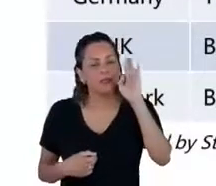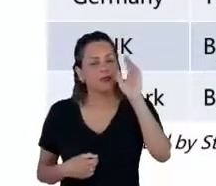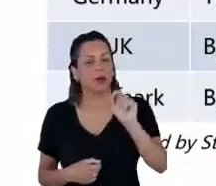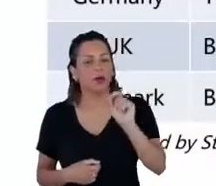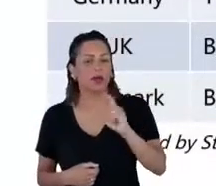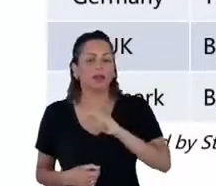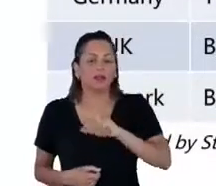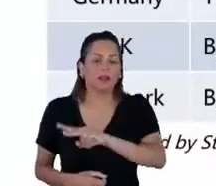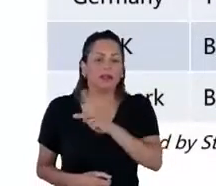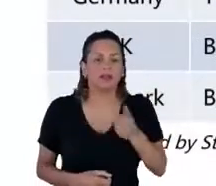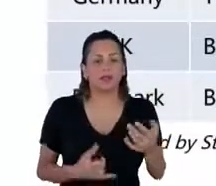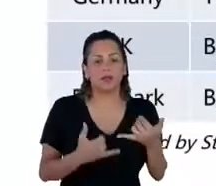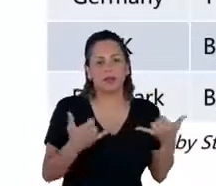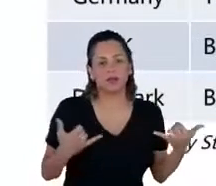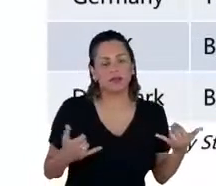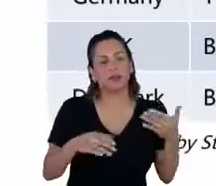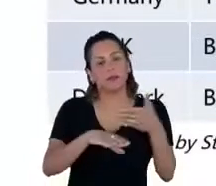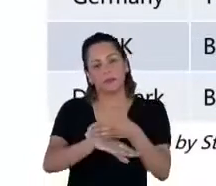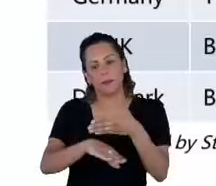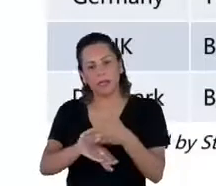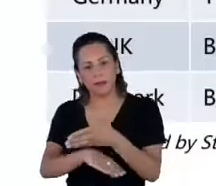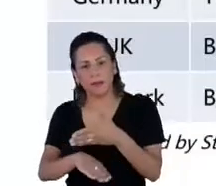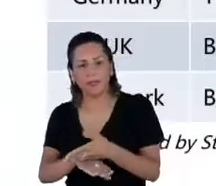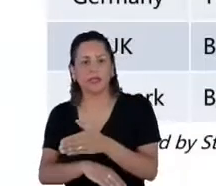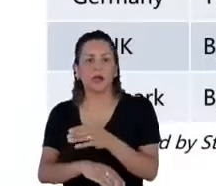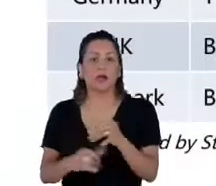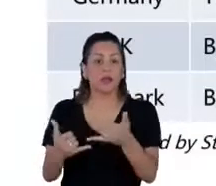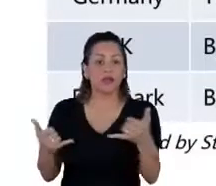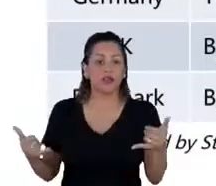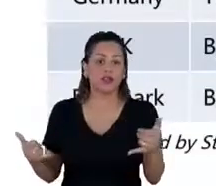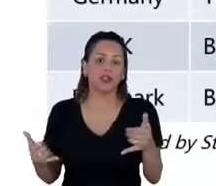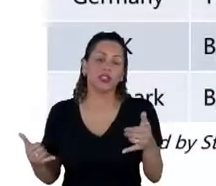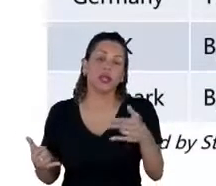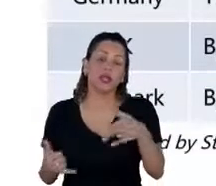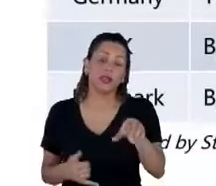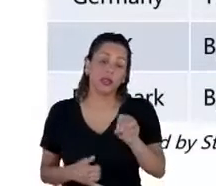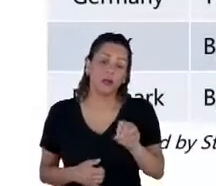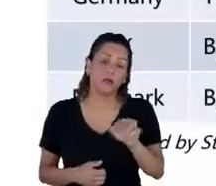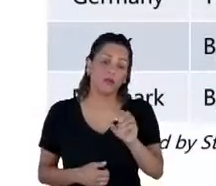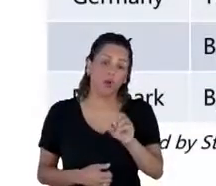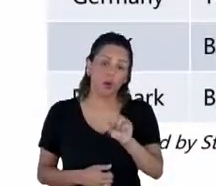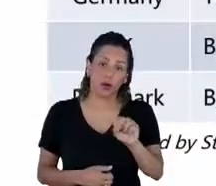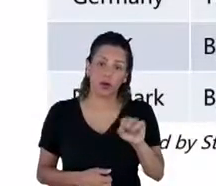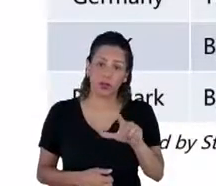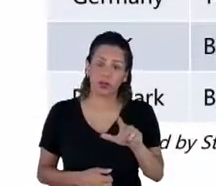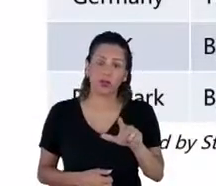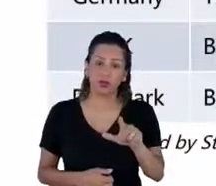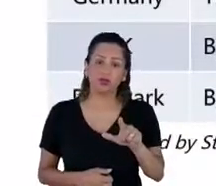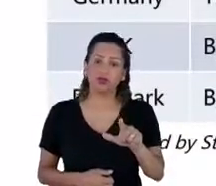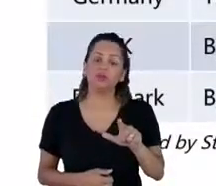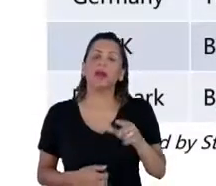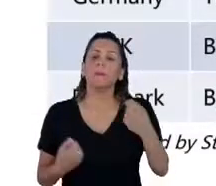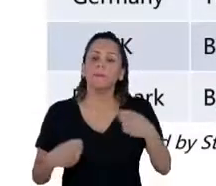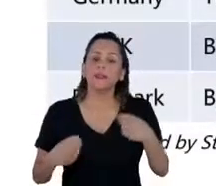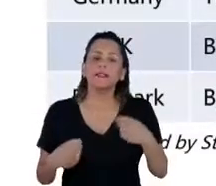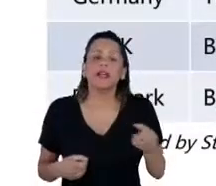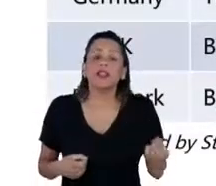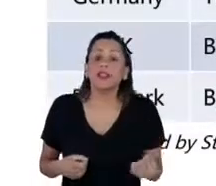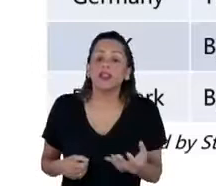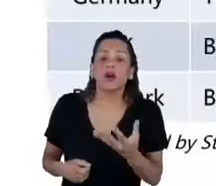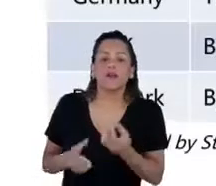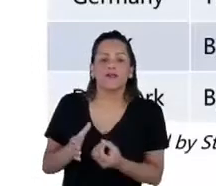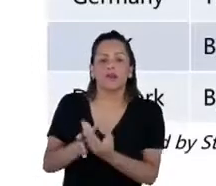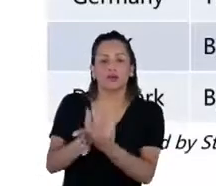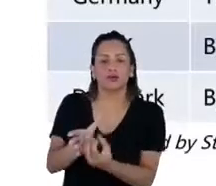participação de energia não fóssil, precisamos desenvolver e utilizar as novas novas fontes de energia. E, ao